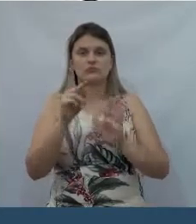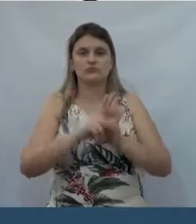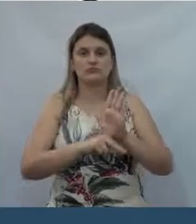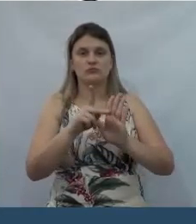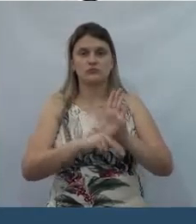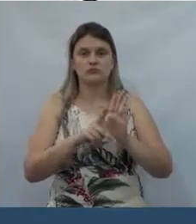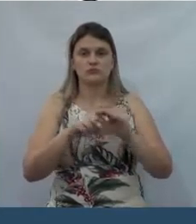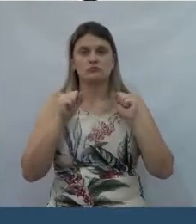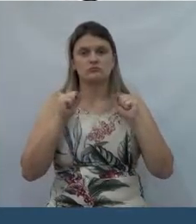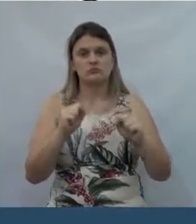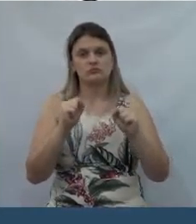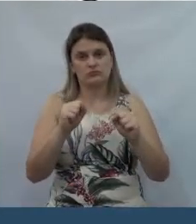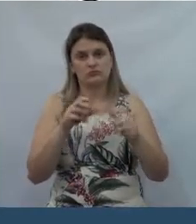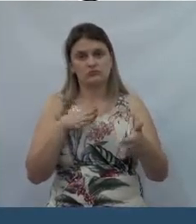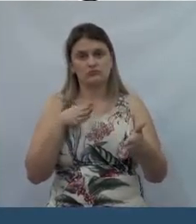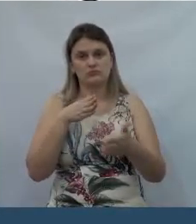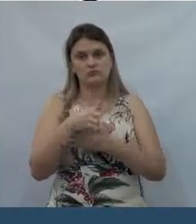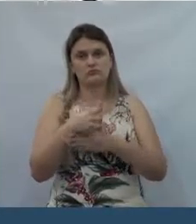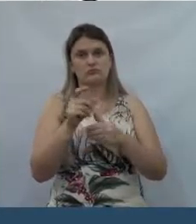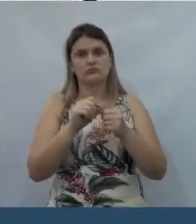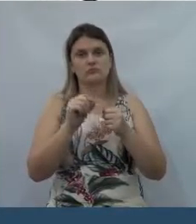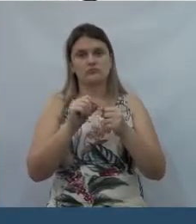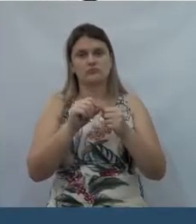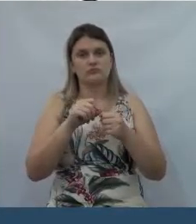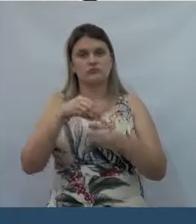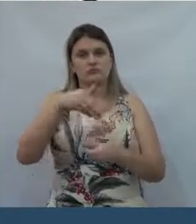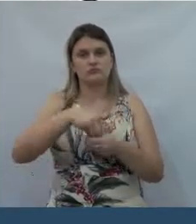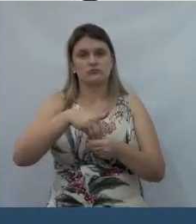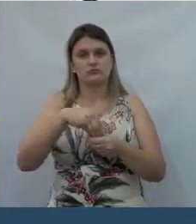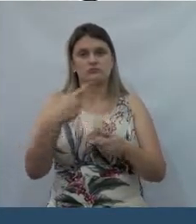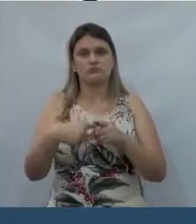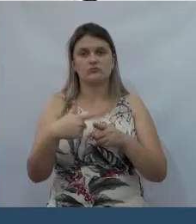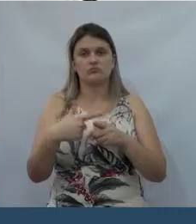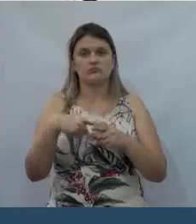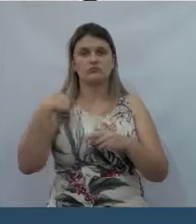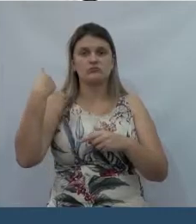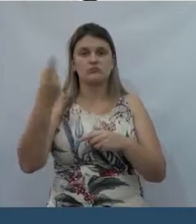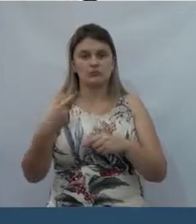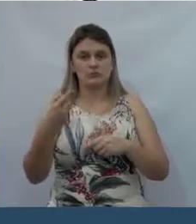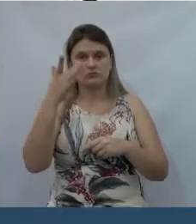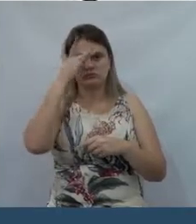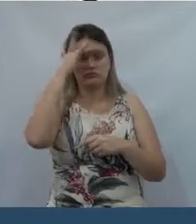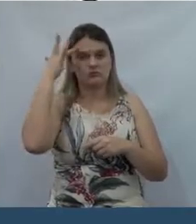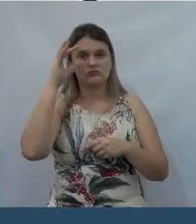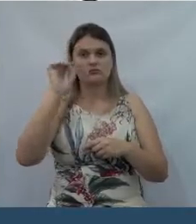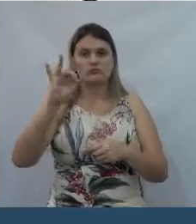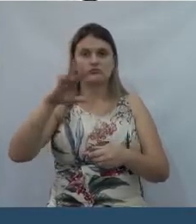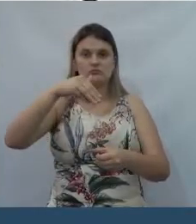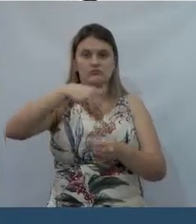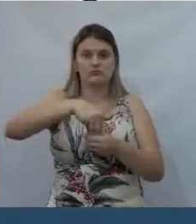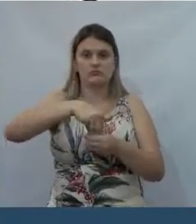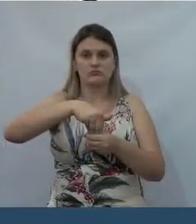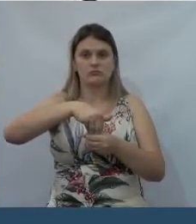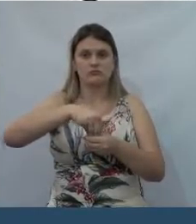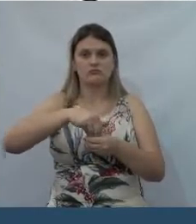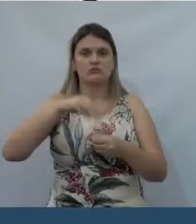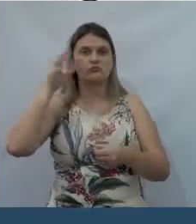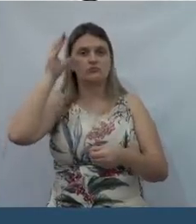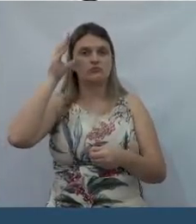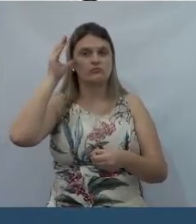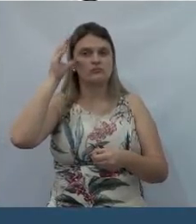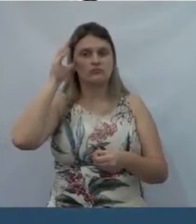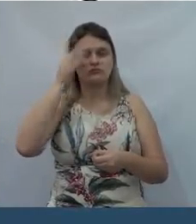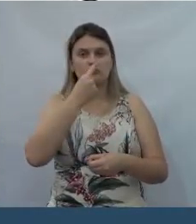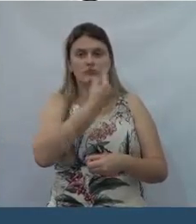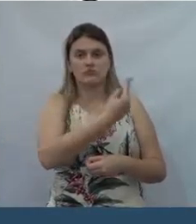projetos para poder fazer a votação, porque aqui em cima depois é só a votação da consciência de